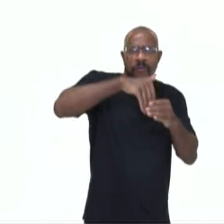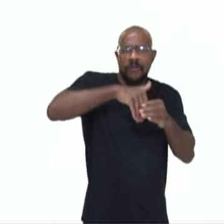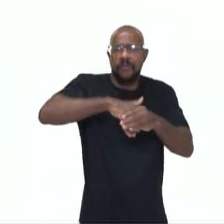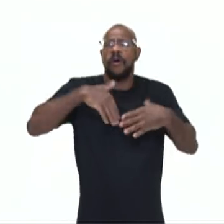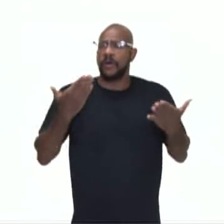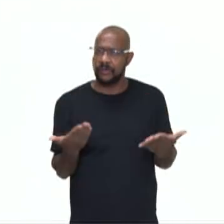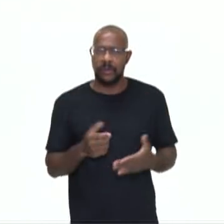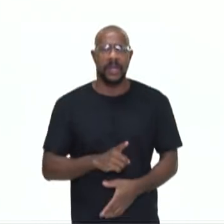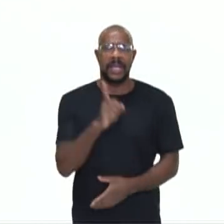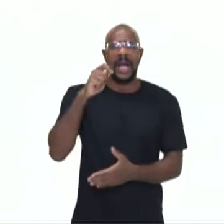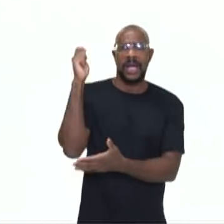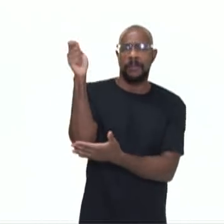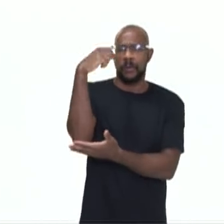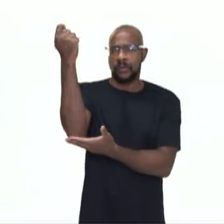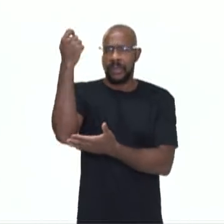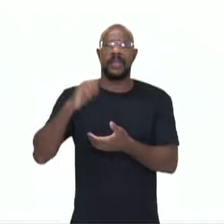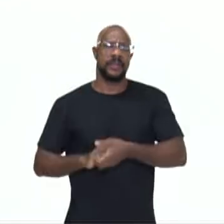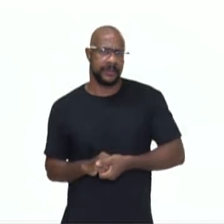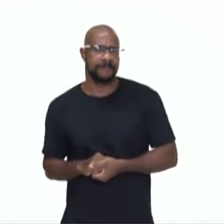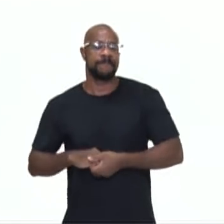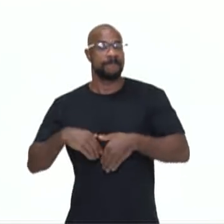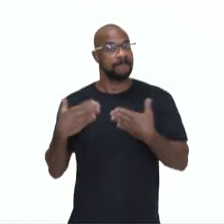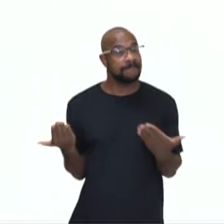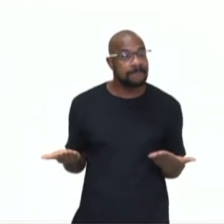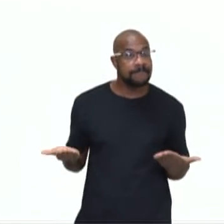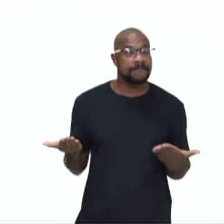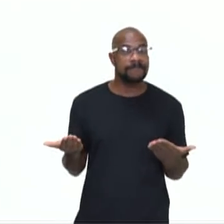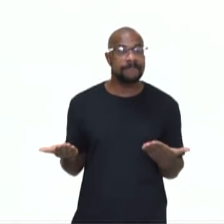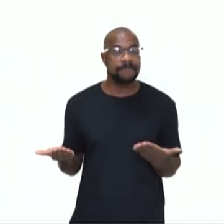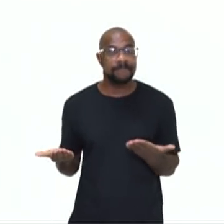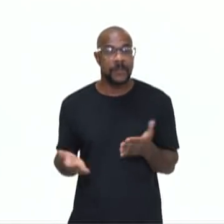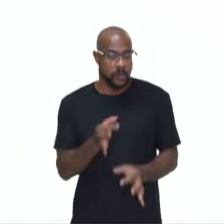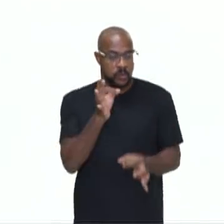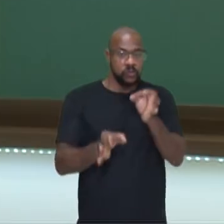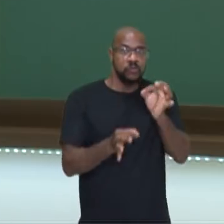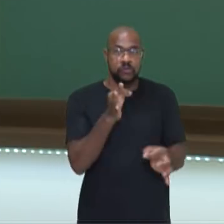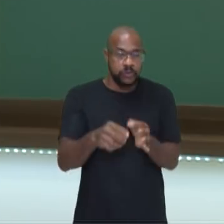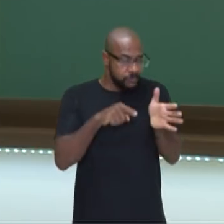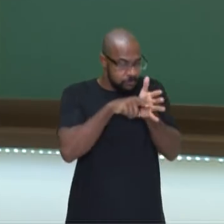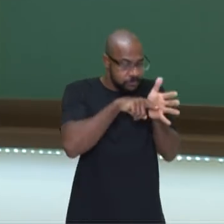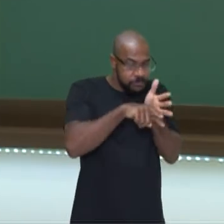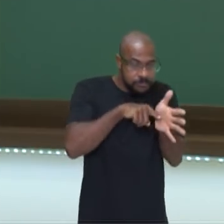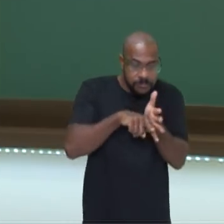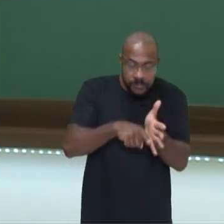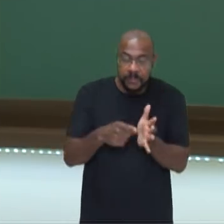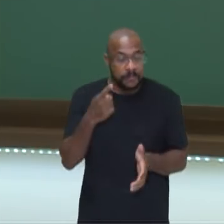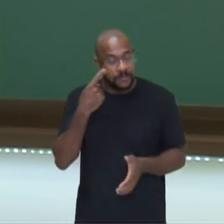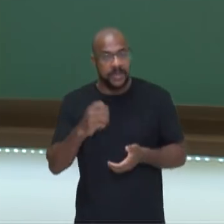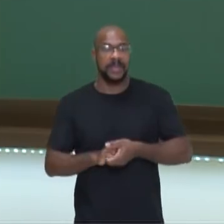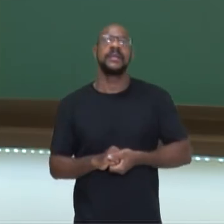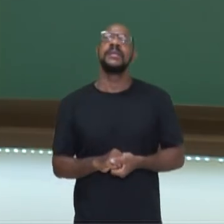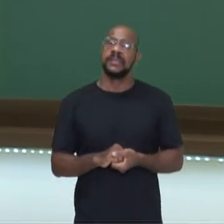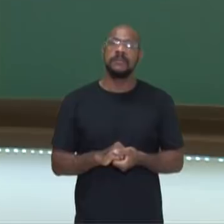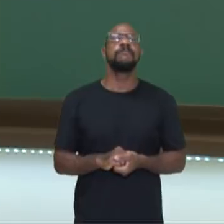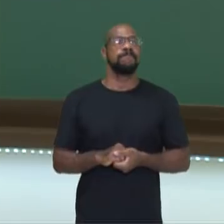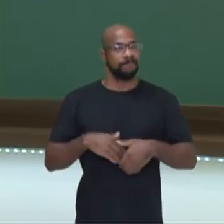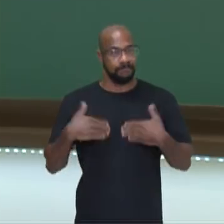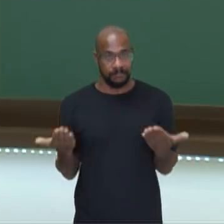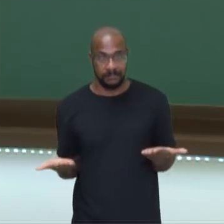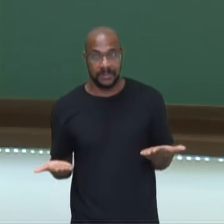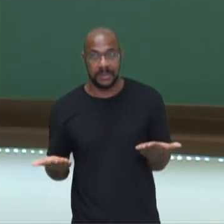Público investiga. Percebeu? Uma eleitora então filmou uma oferta de compra de votos em